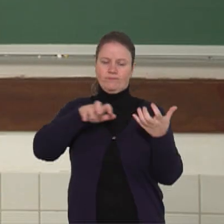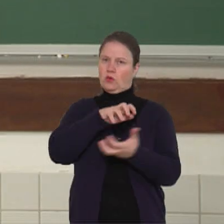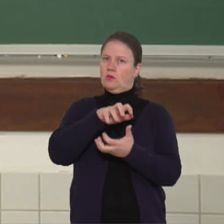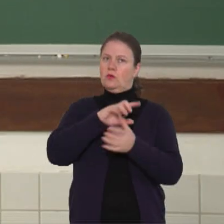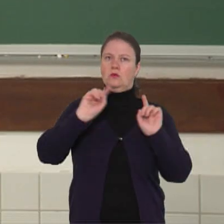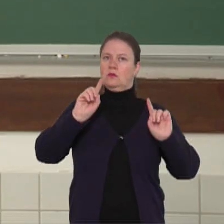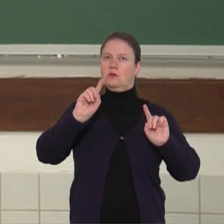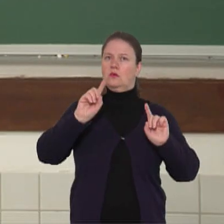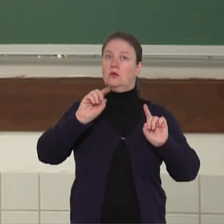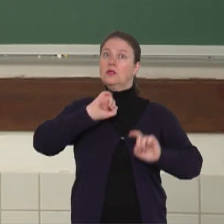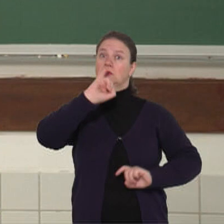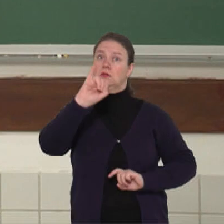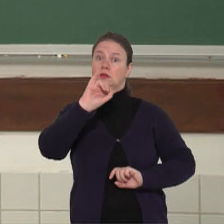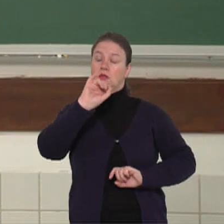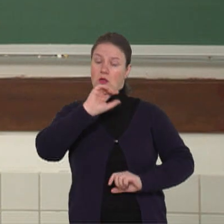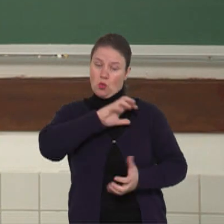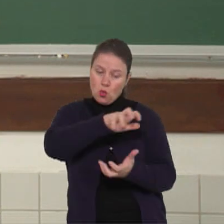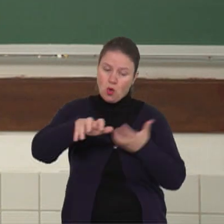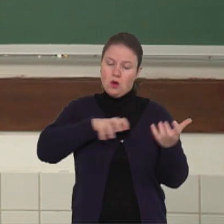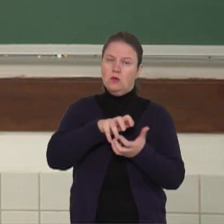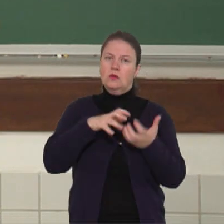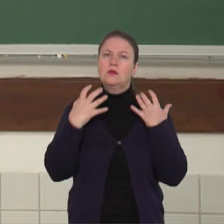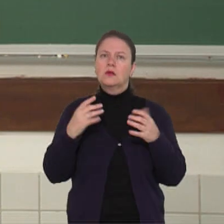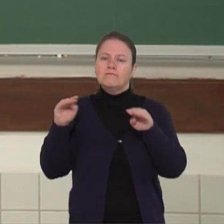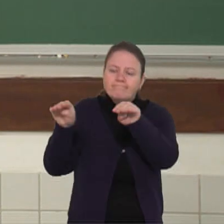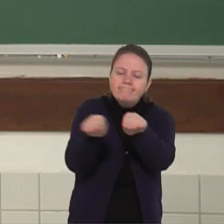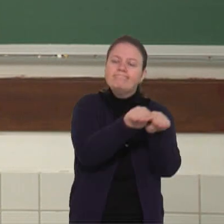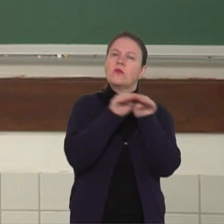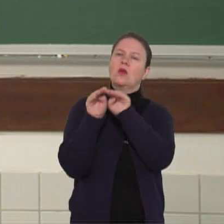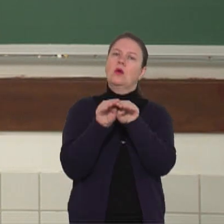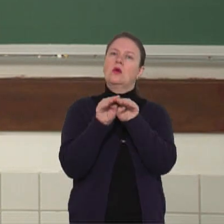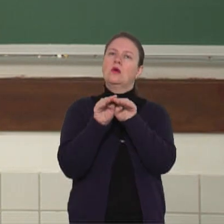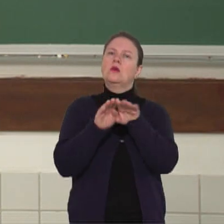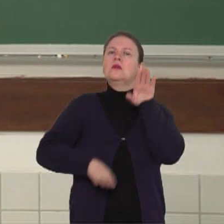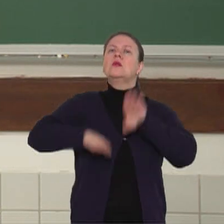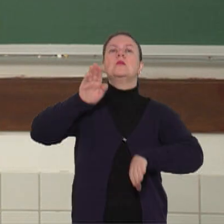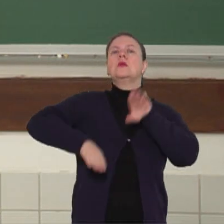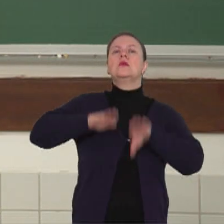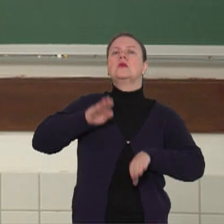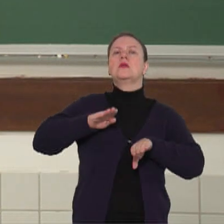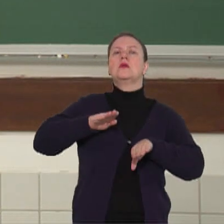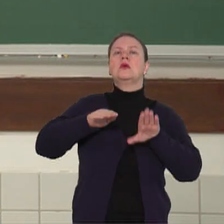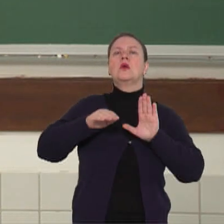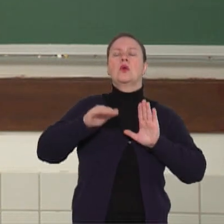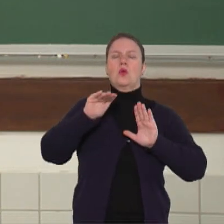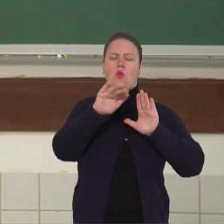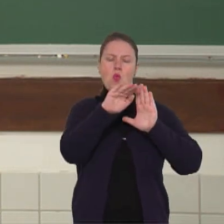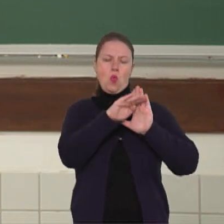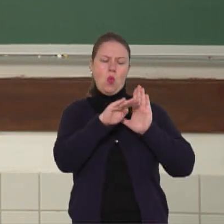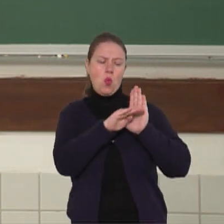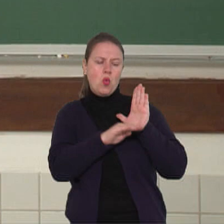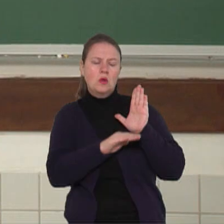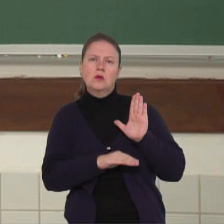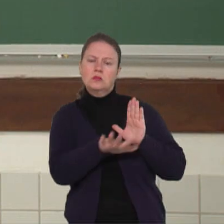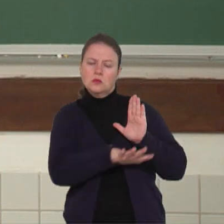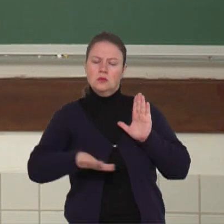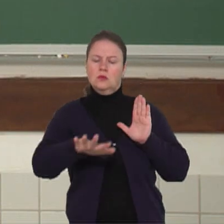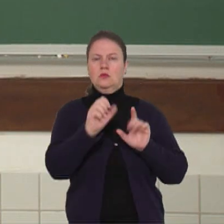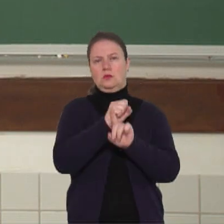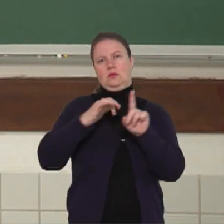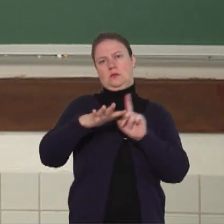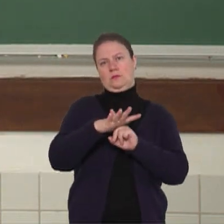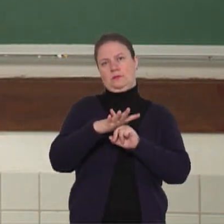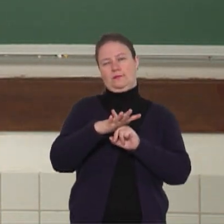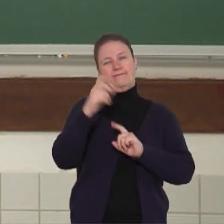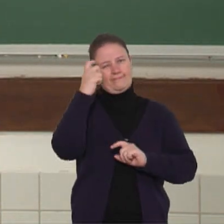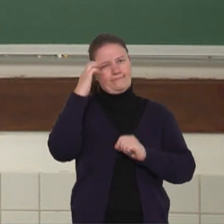Quando você faz uma revolução, o que você quer? Igualdade para todos, independente da sua ocupação ou da sua classe social, né? Então é coisas aí que a gente tem